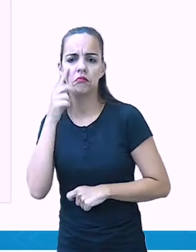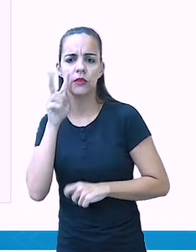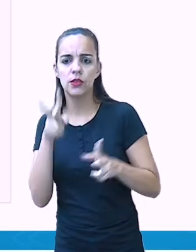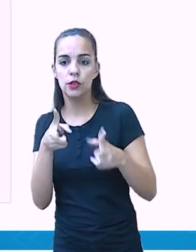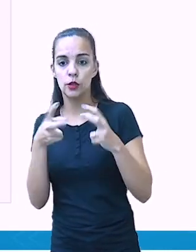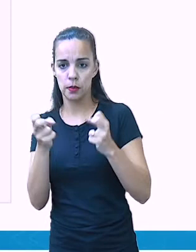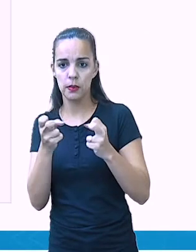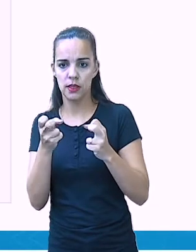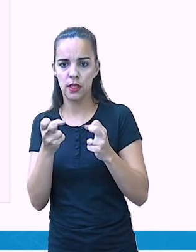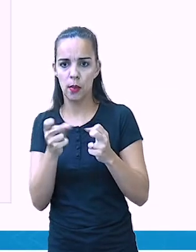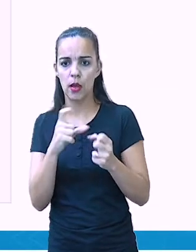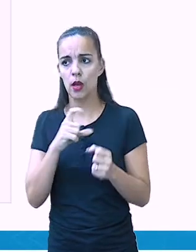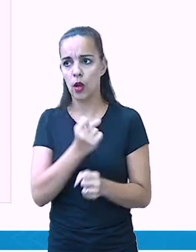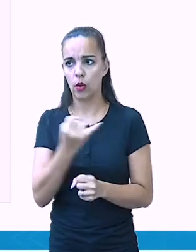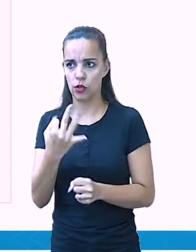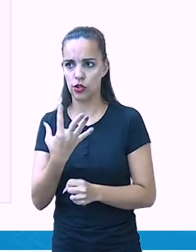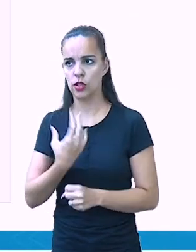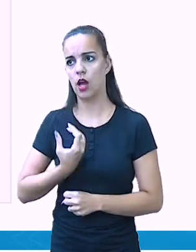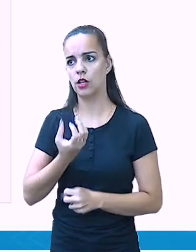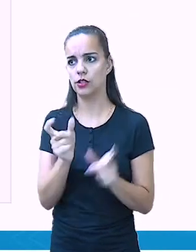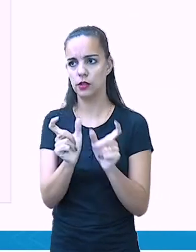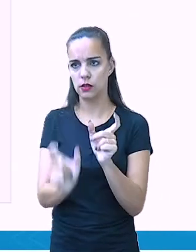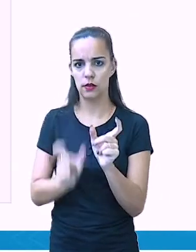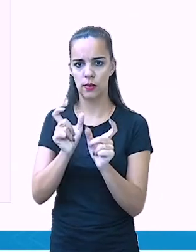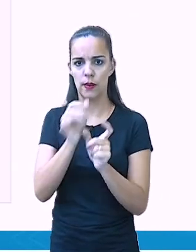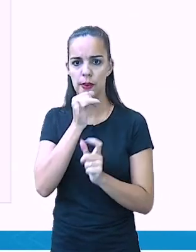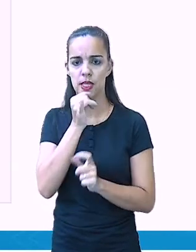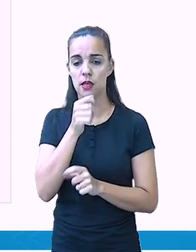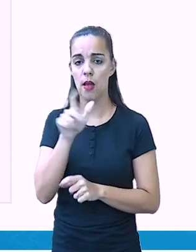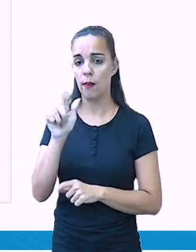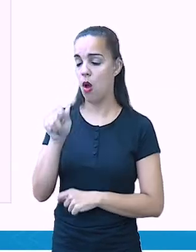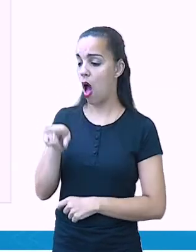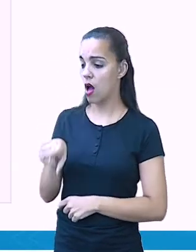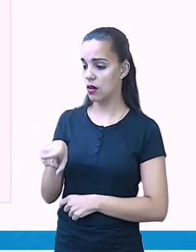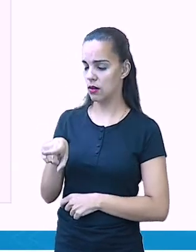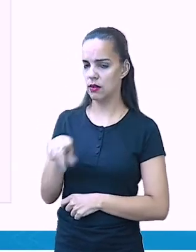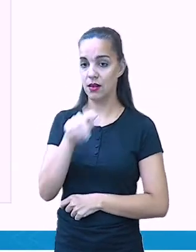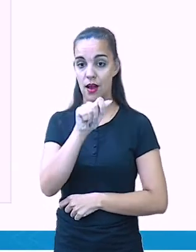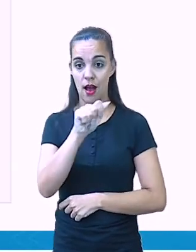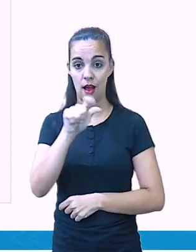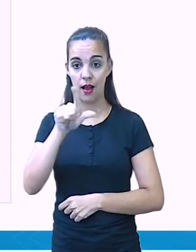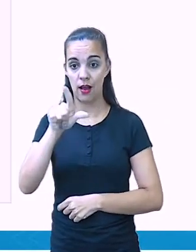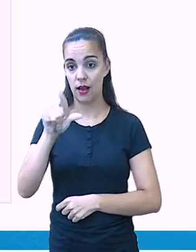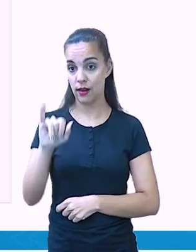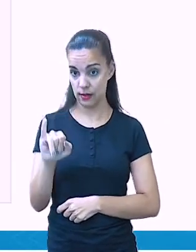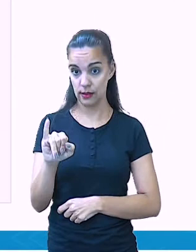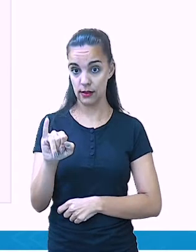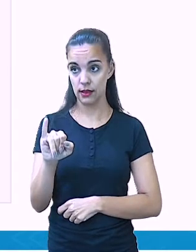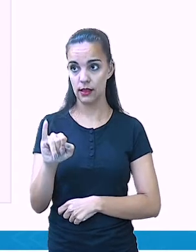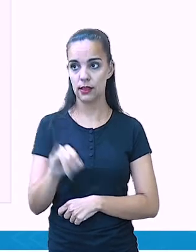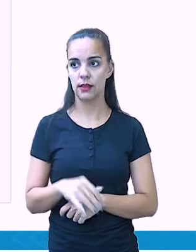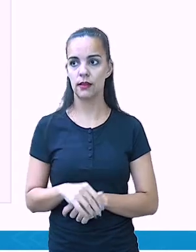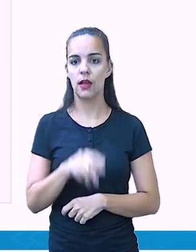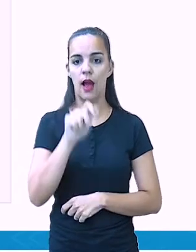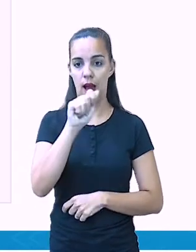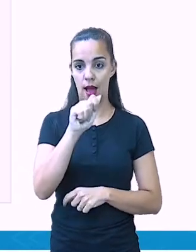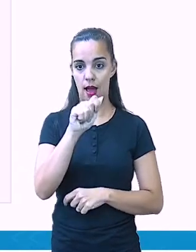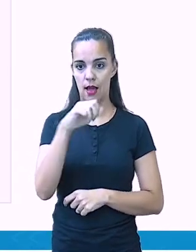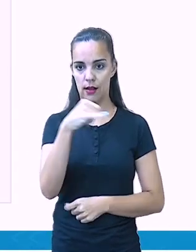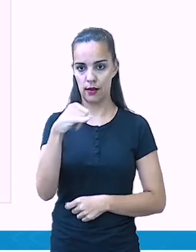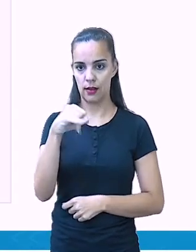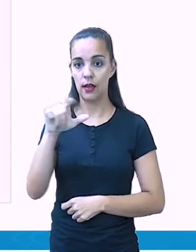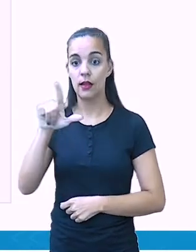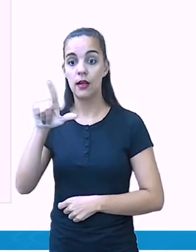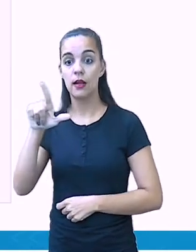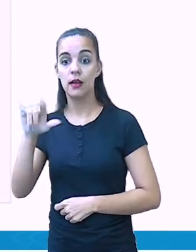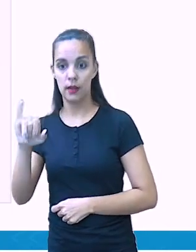Então vamos lá. A primeira é a palavra ali. Vamos falar pausadamente separando em sílabas.